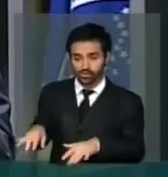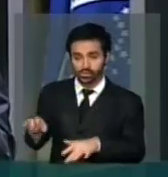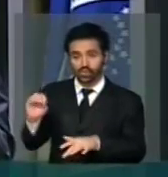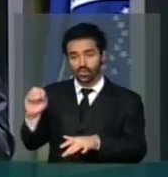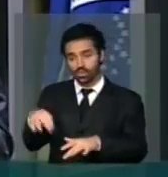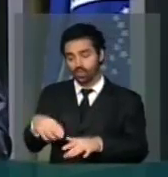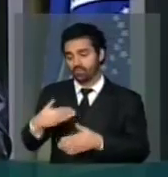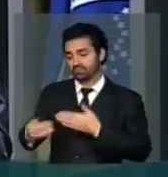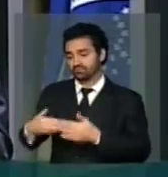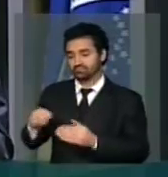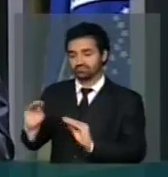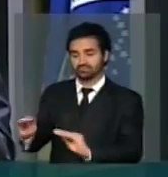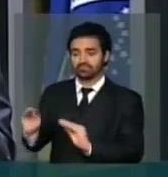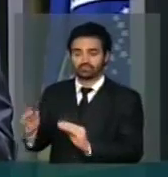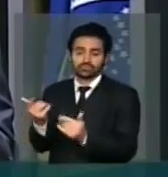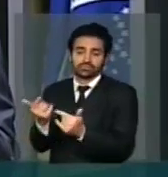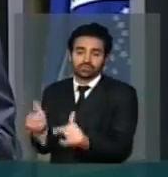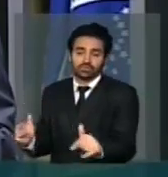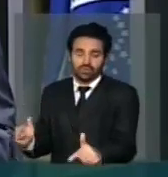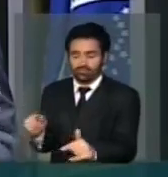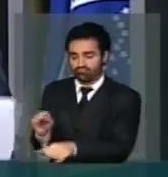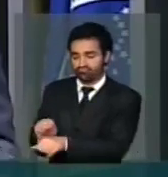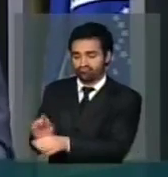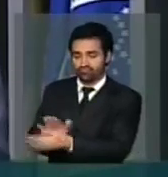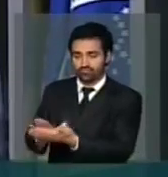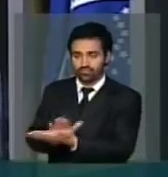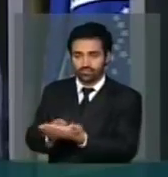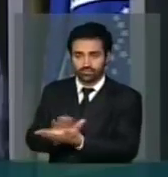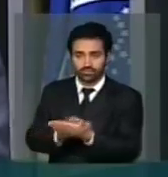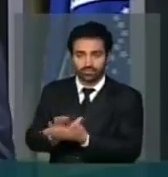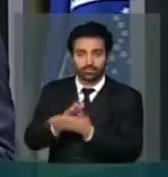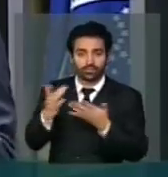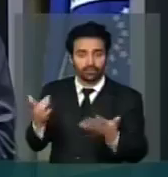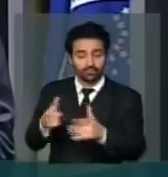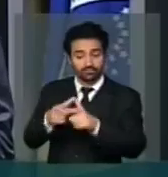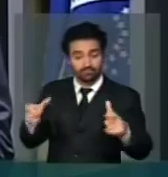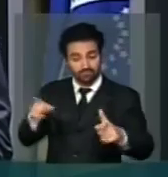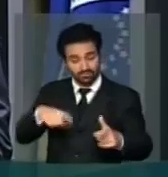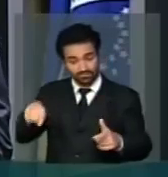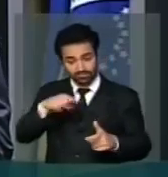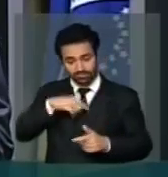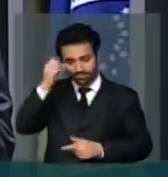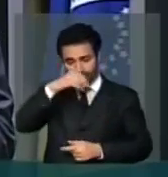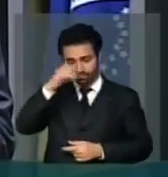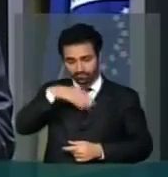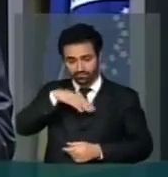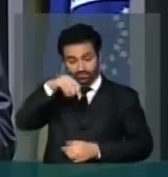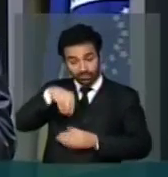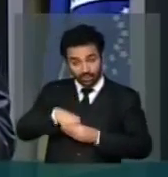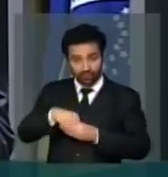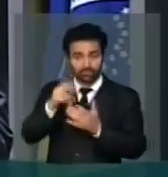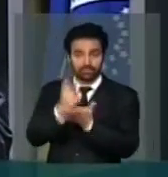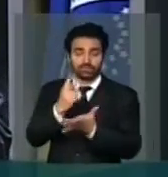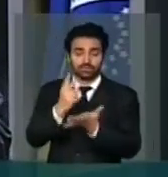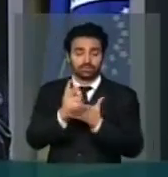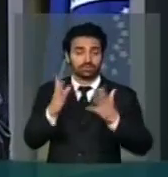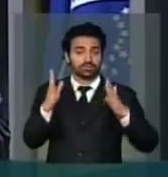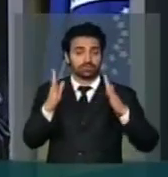com 36% dos casos. A maior parte das agressões ocorreu na residência da criança,